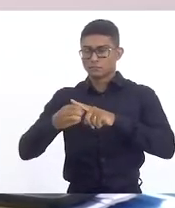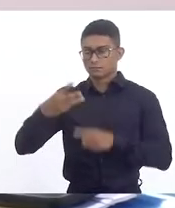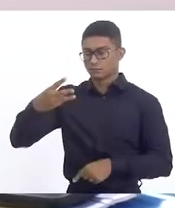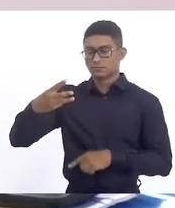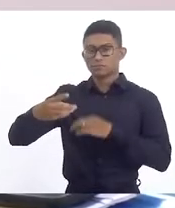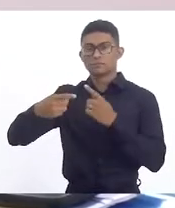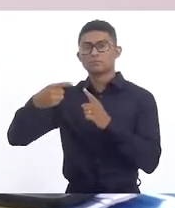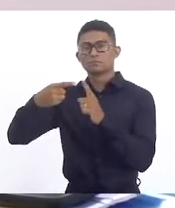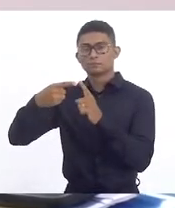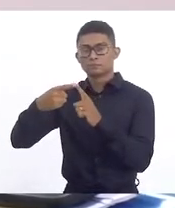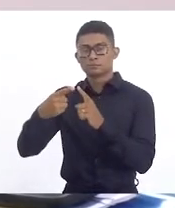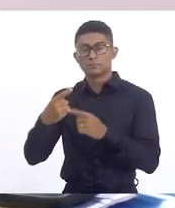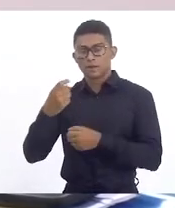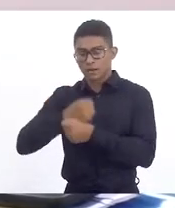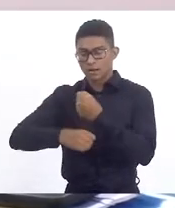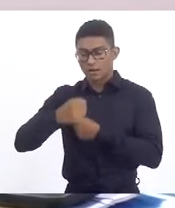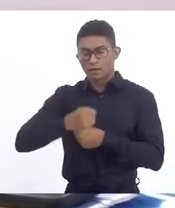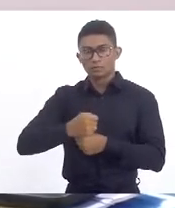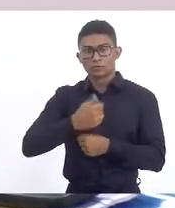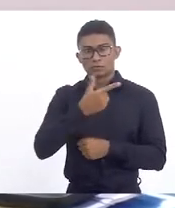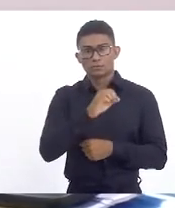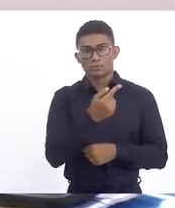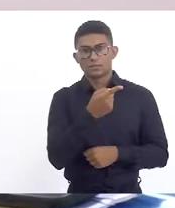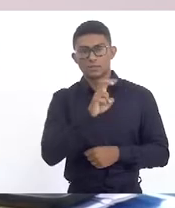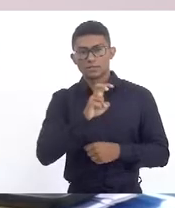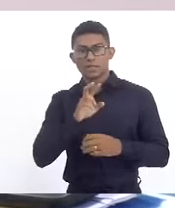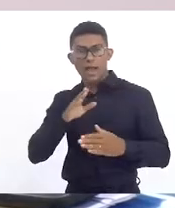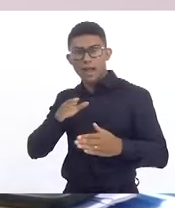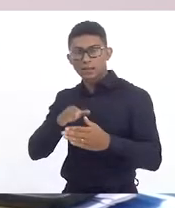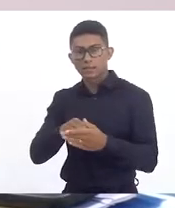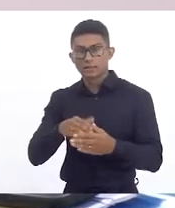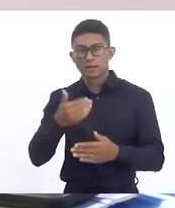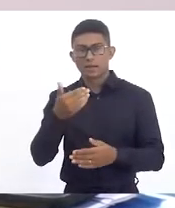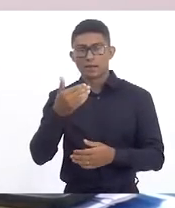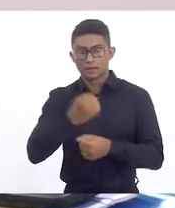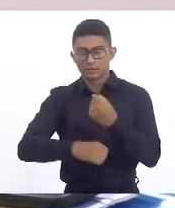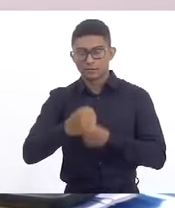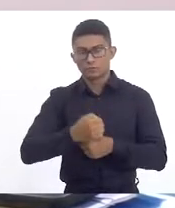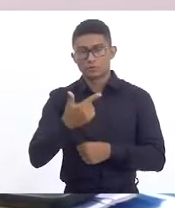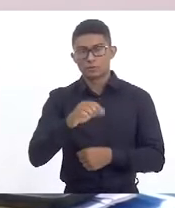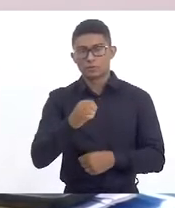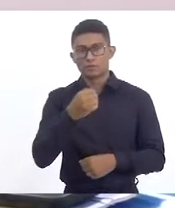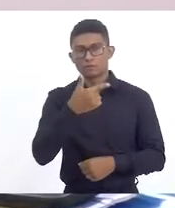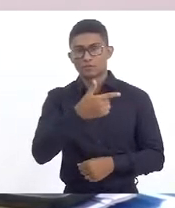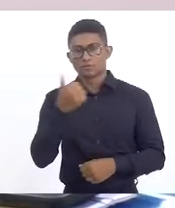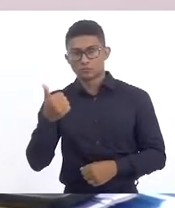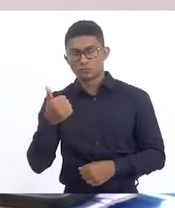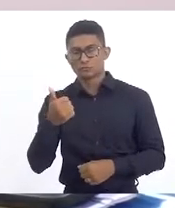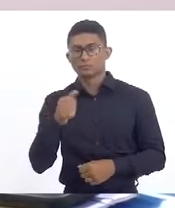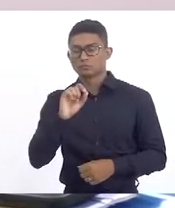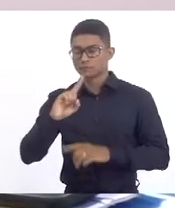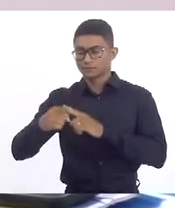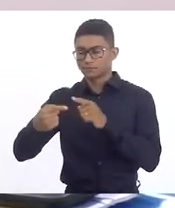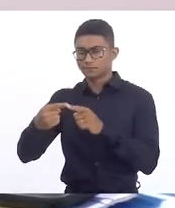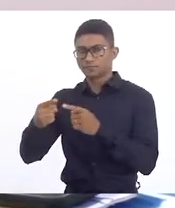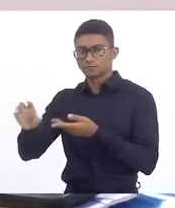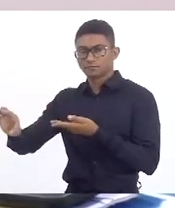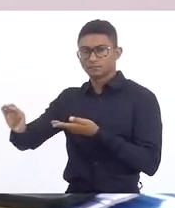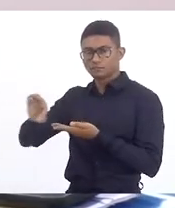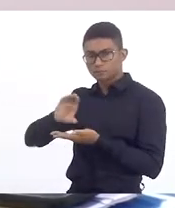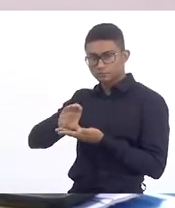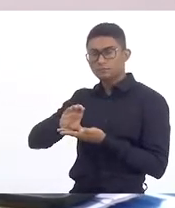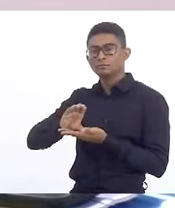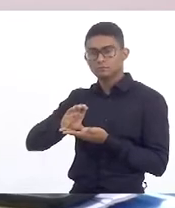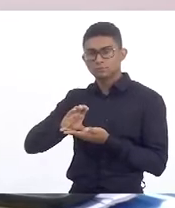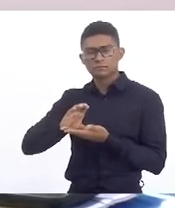2015 a 2021 agora, que era a parte de redistribuidora,